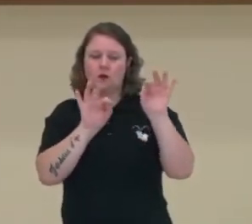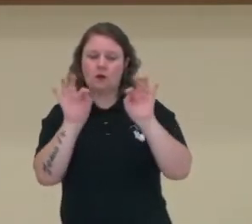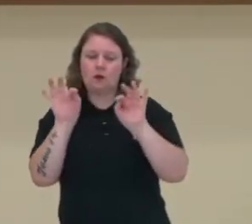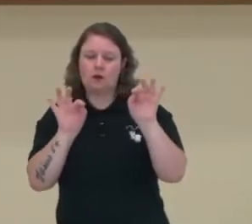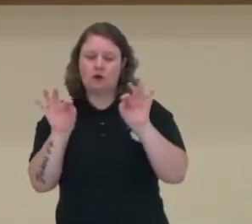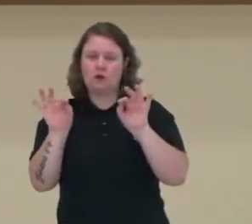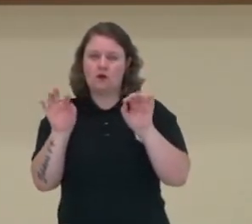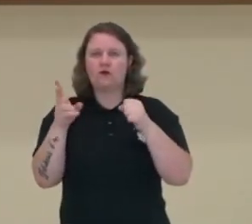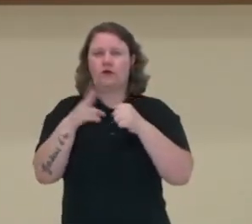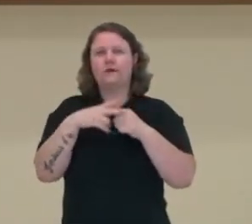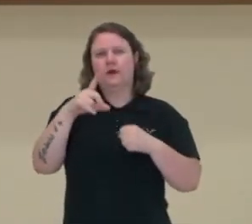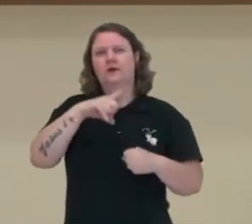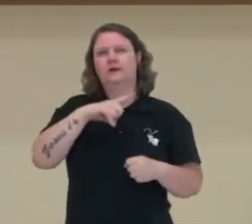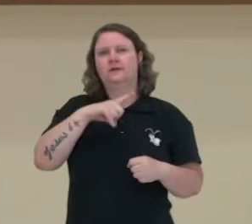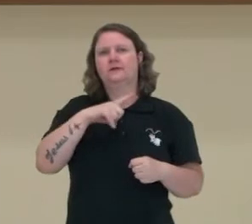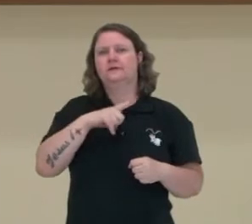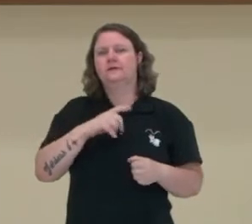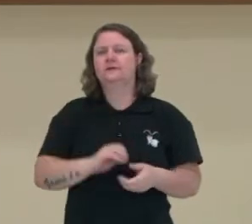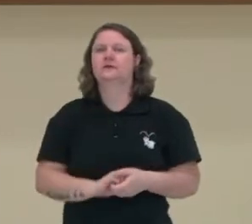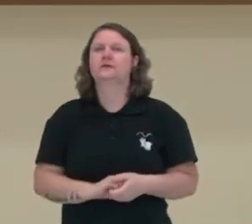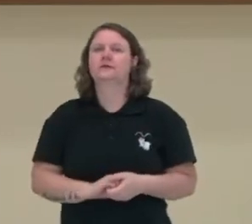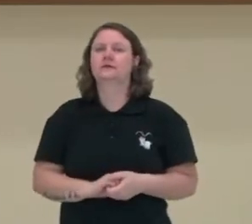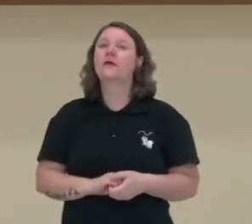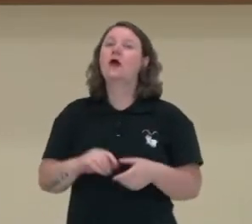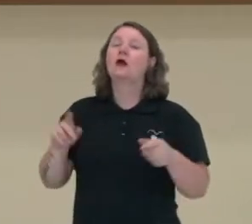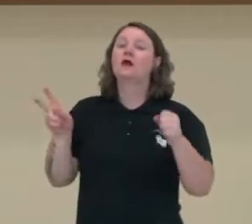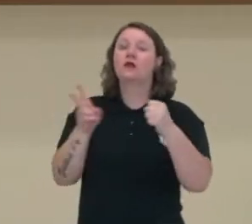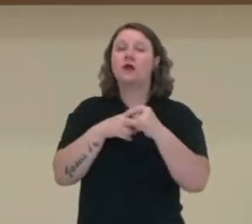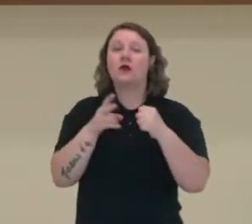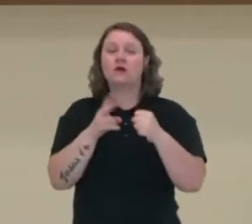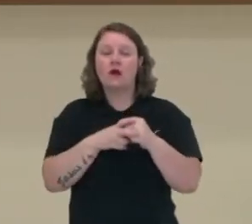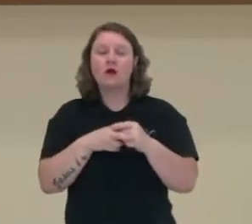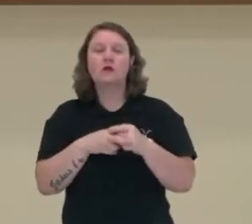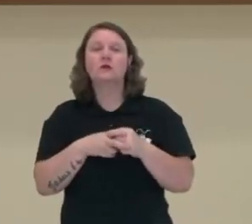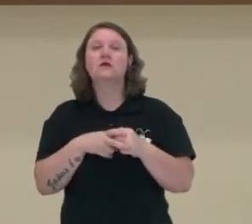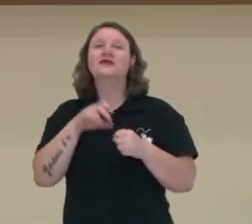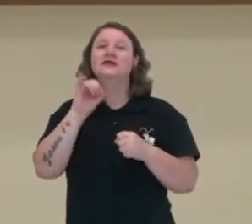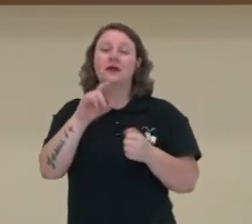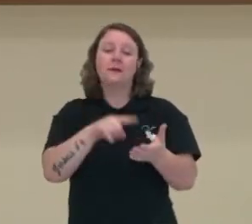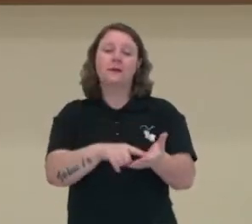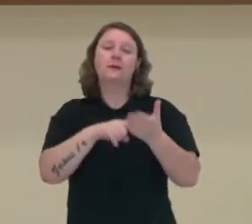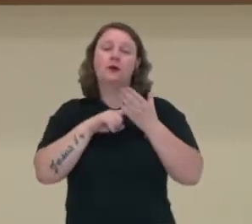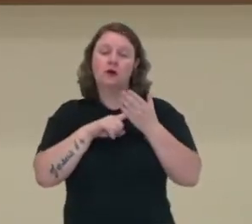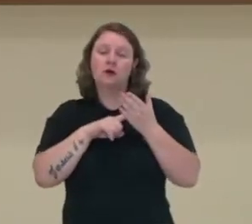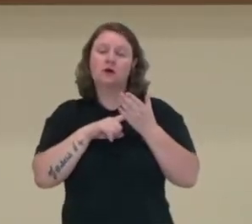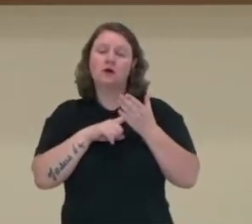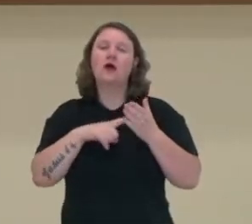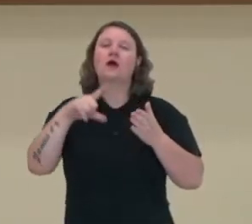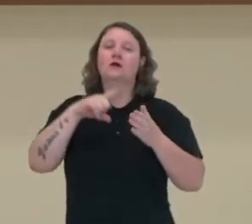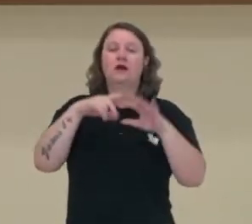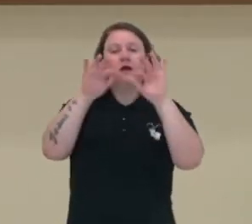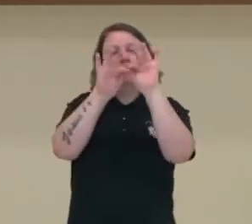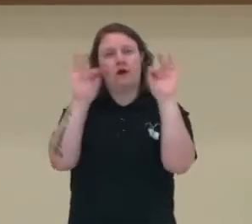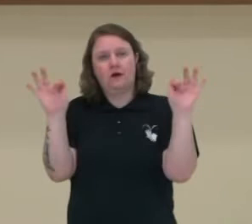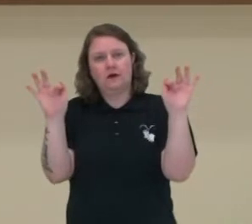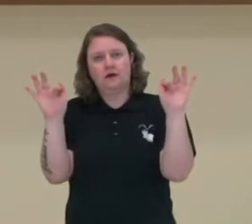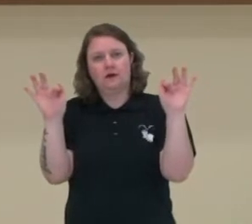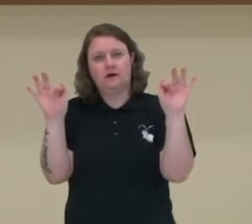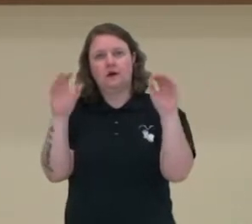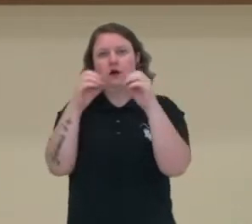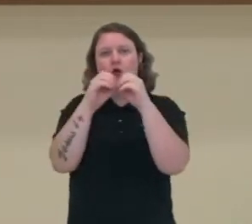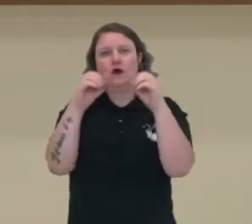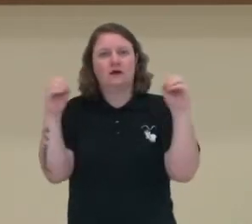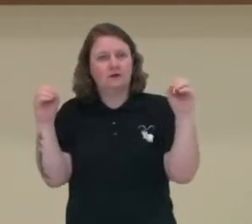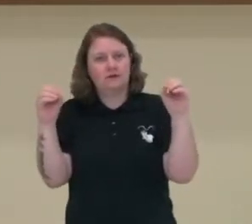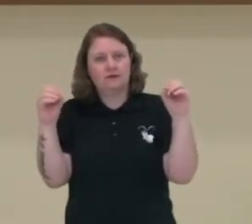verbo. Também, mesma coisa. Tem verbo, tem oração. A quantidade de verbos representa a quantidade de